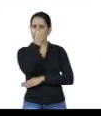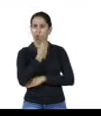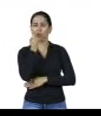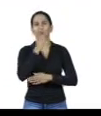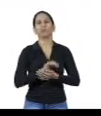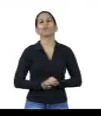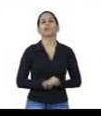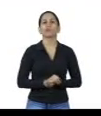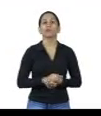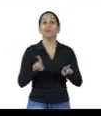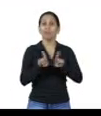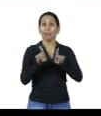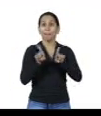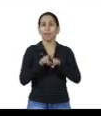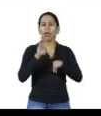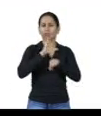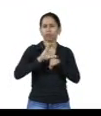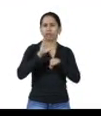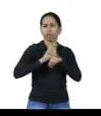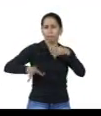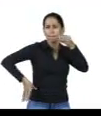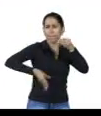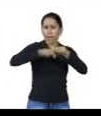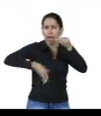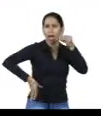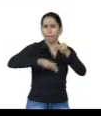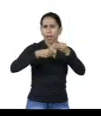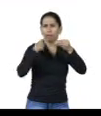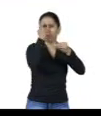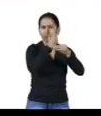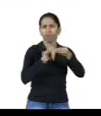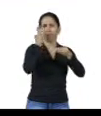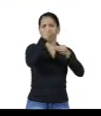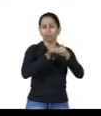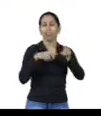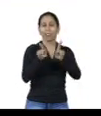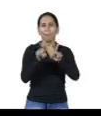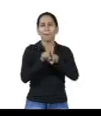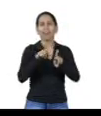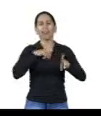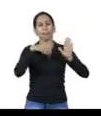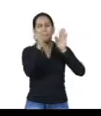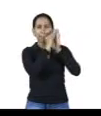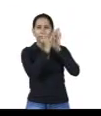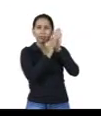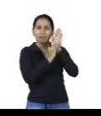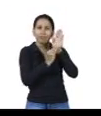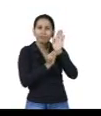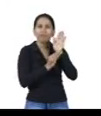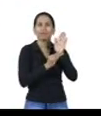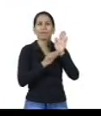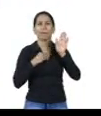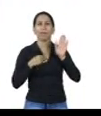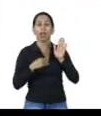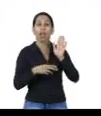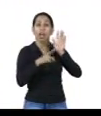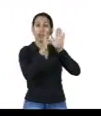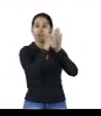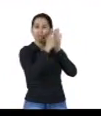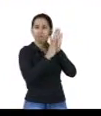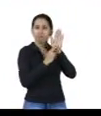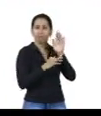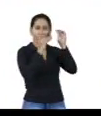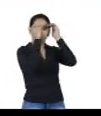capaz de garantir que as atividades sejam executadas com segurança e trazer o conteúdo programático conforme o estabelecido